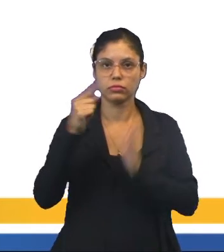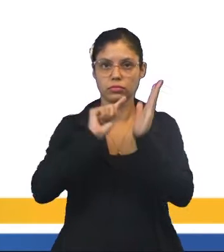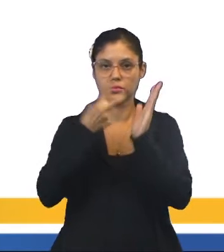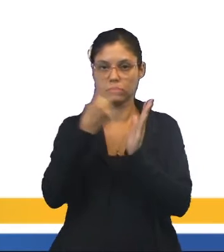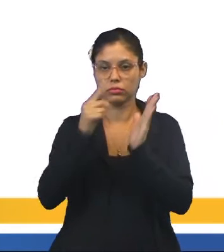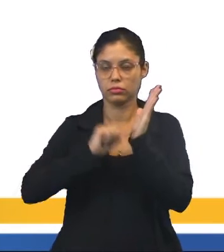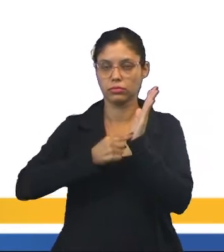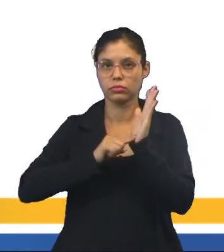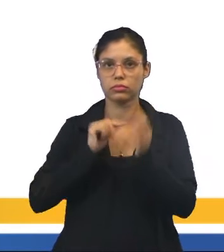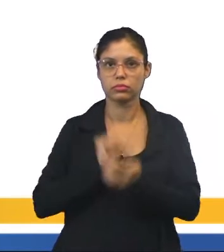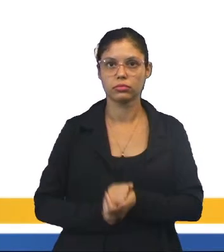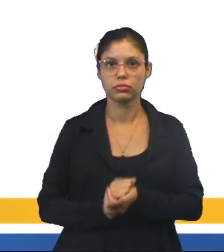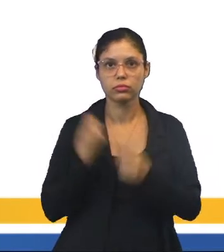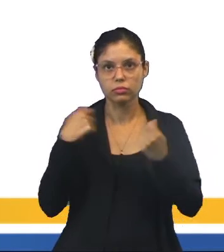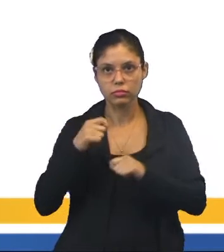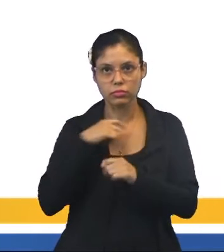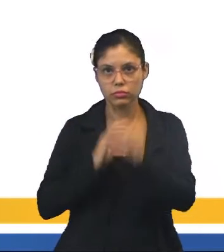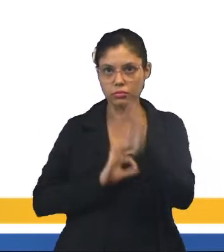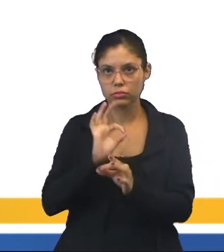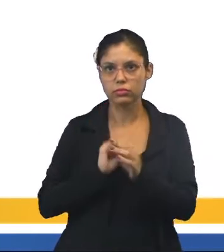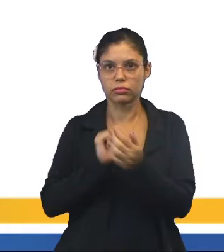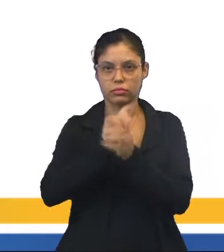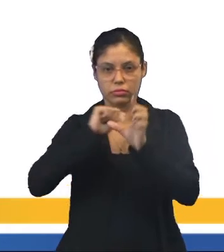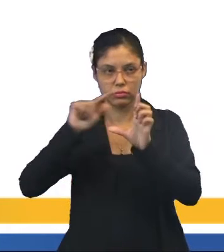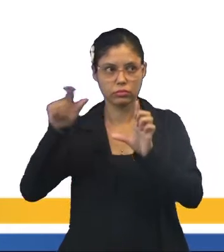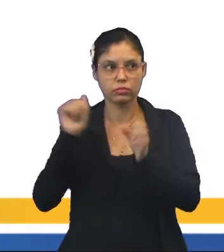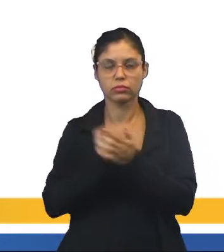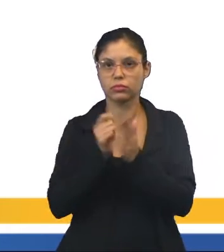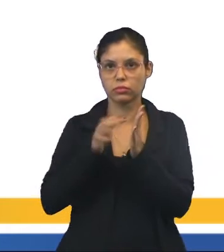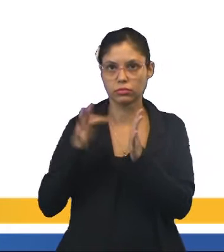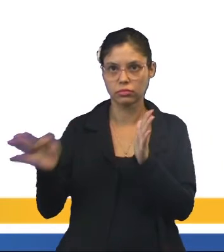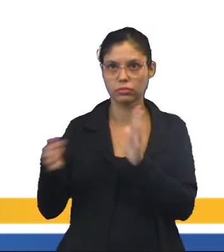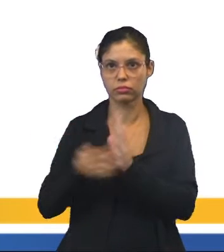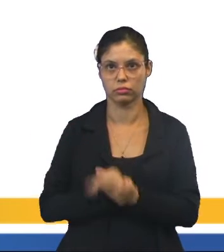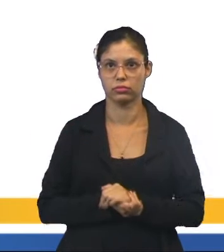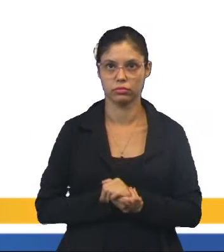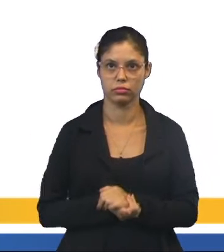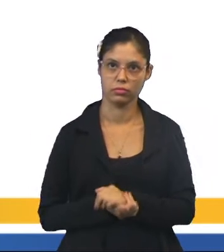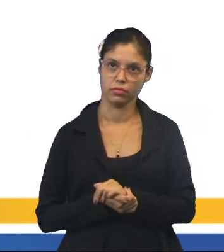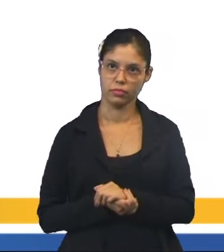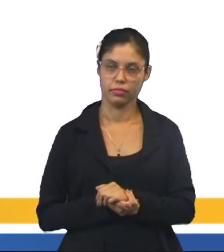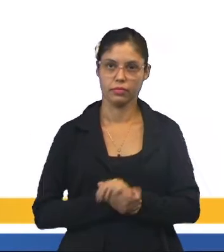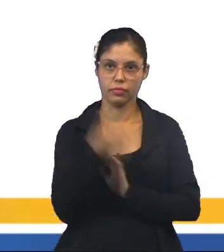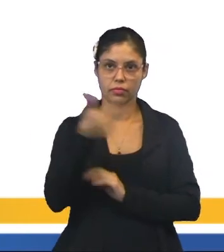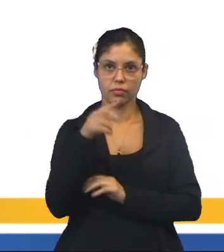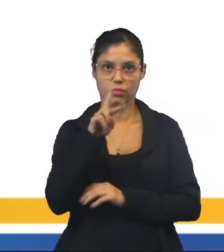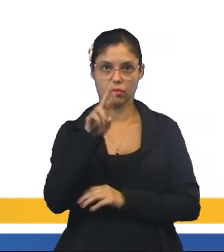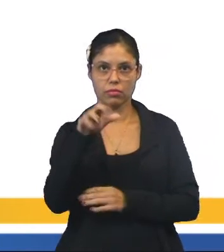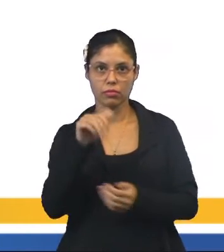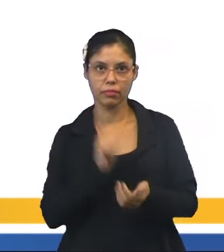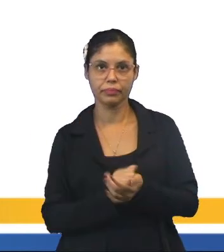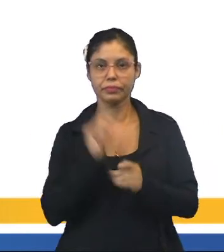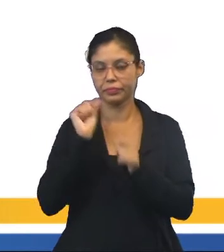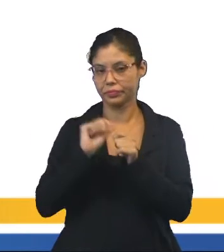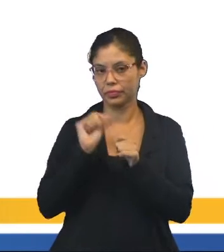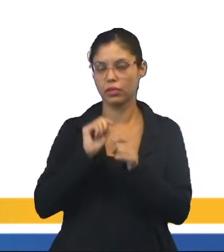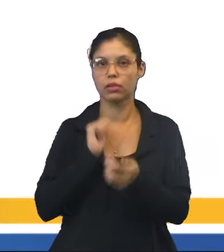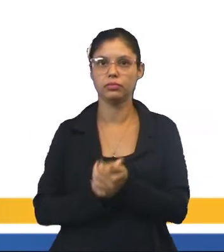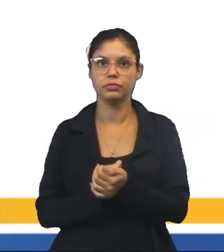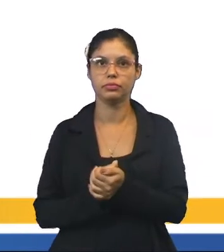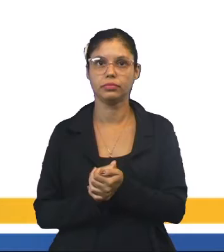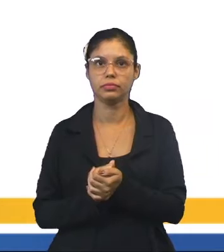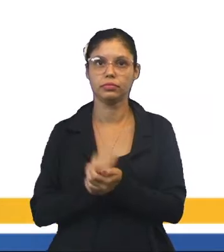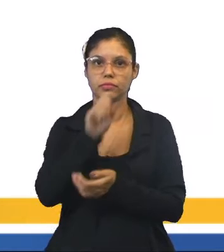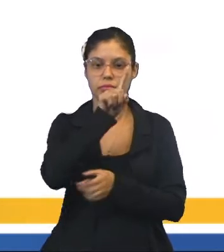Outros dois pontos que devem ser marcados no gráfico de uma função do segundo grau são as